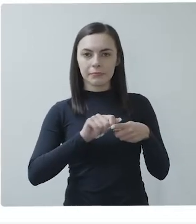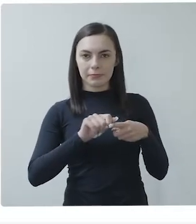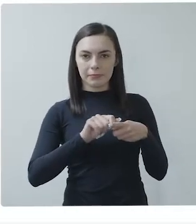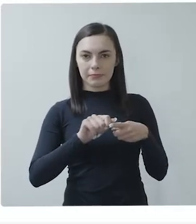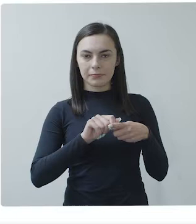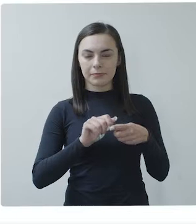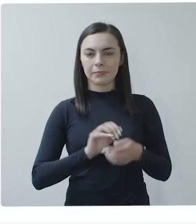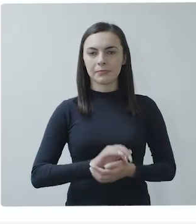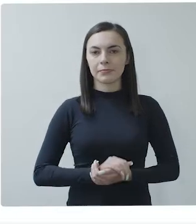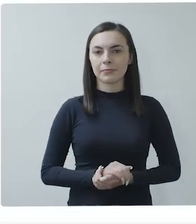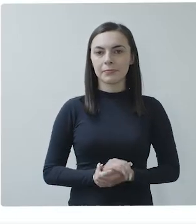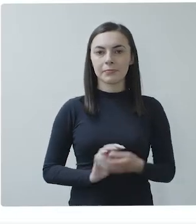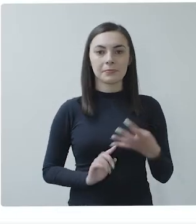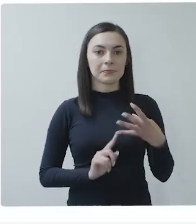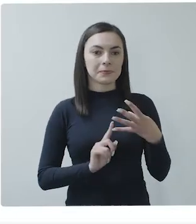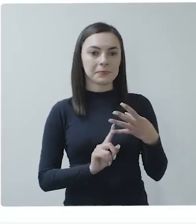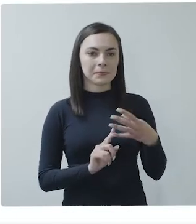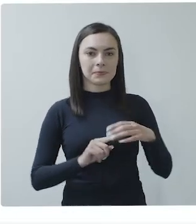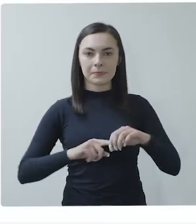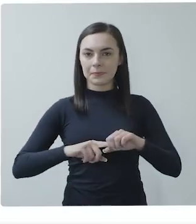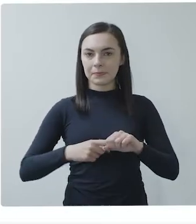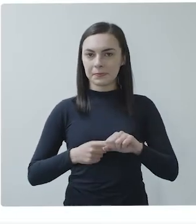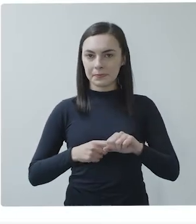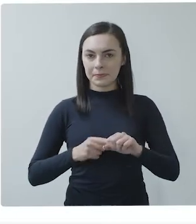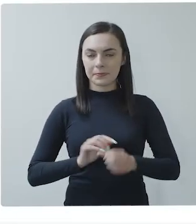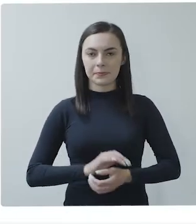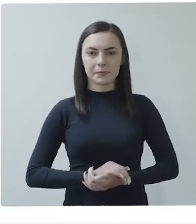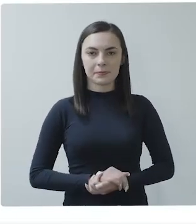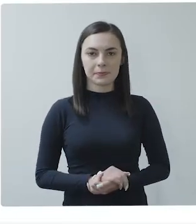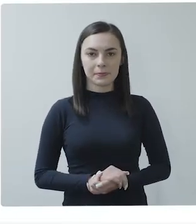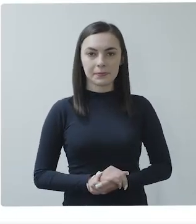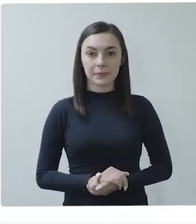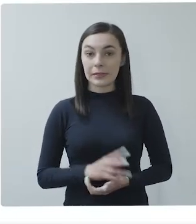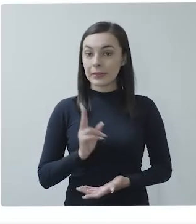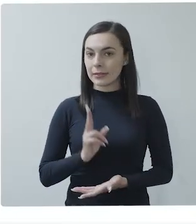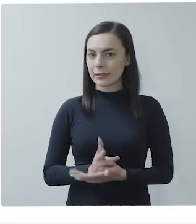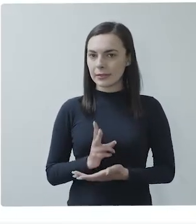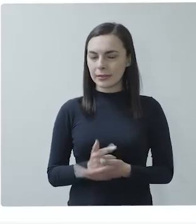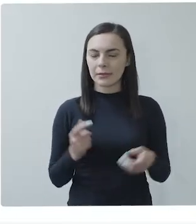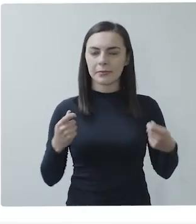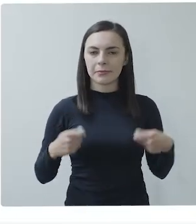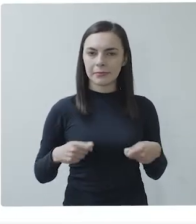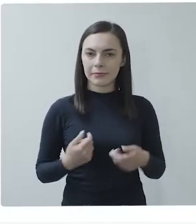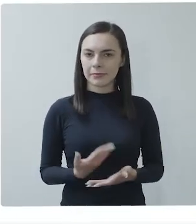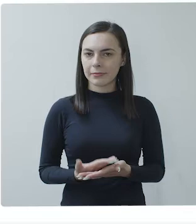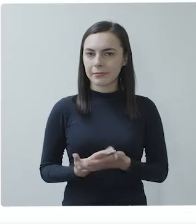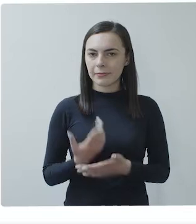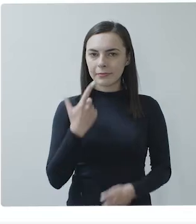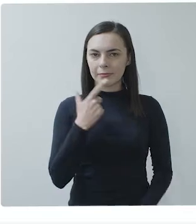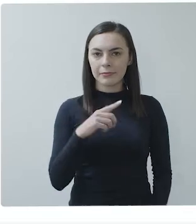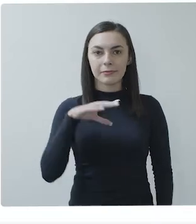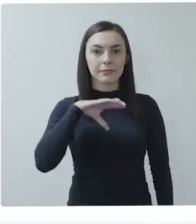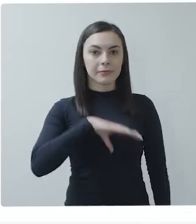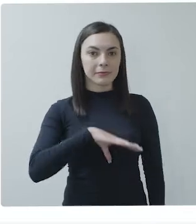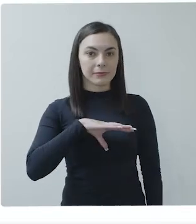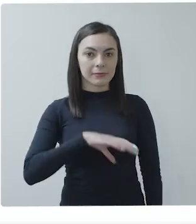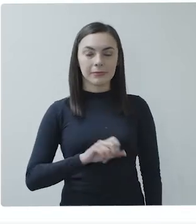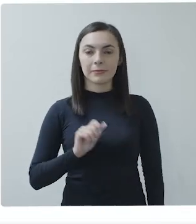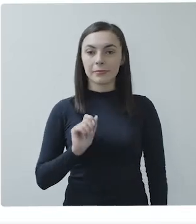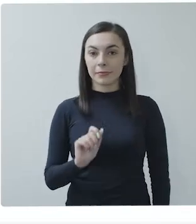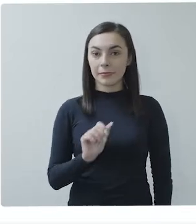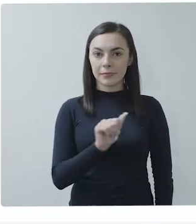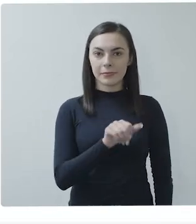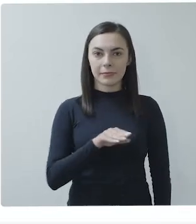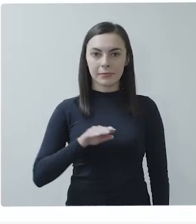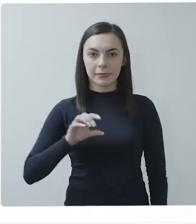Borracha e apontador. E o que não pode faltar na nossa aula de língua portuguesa é o